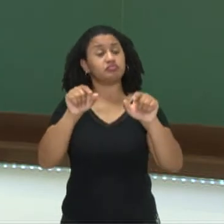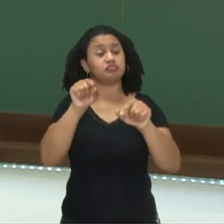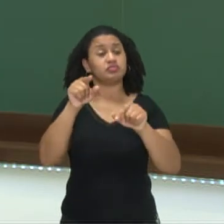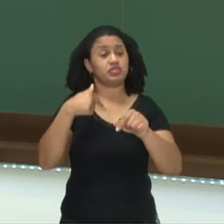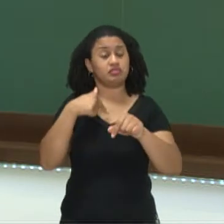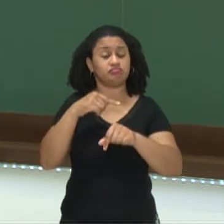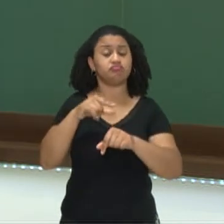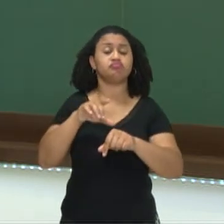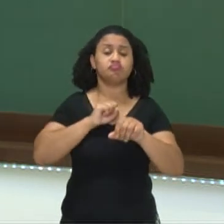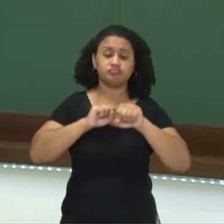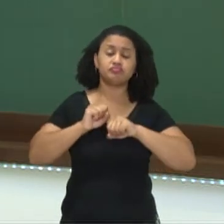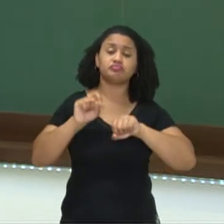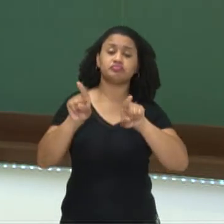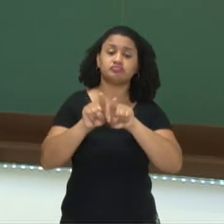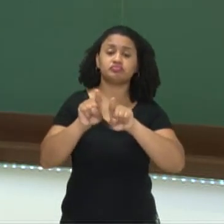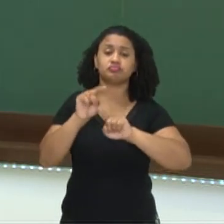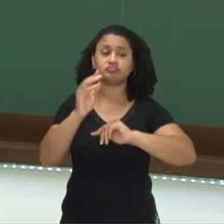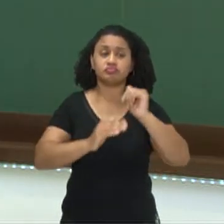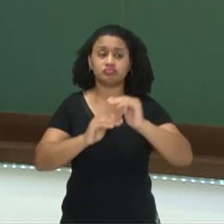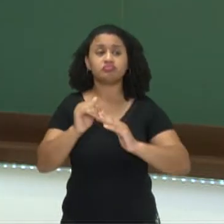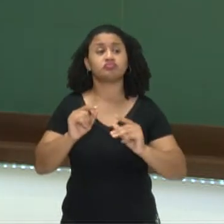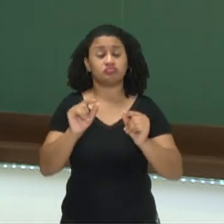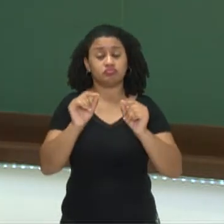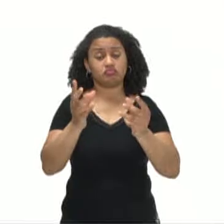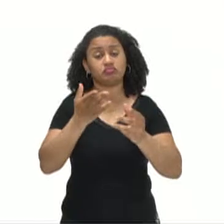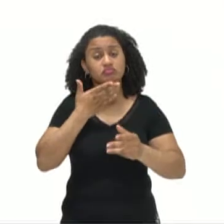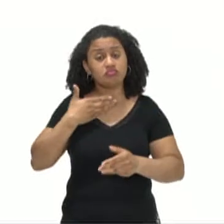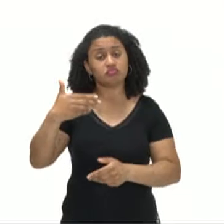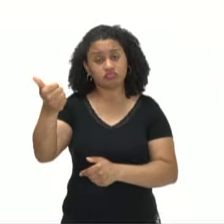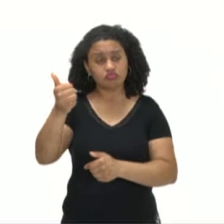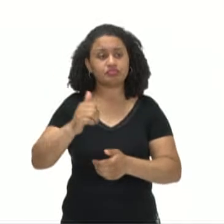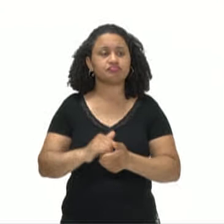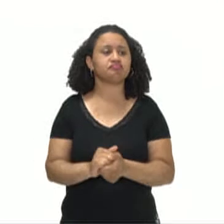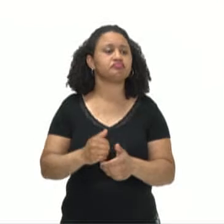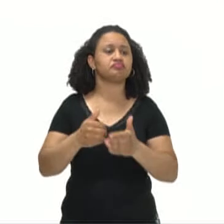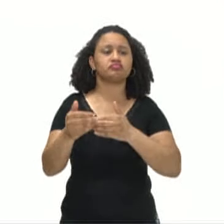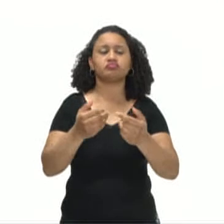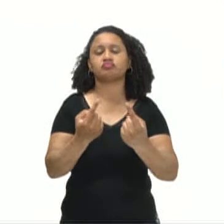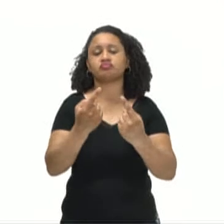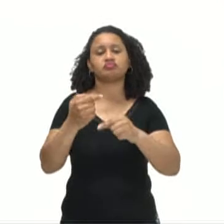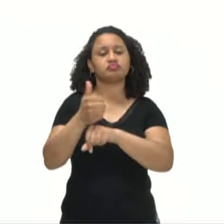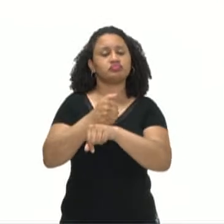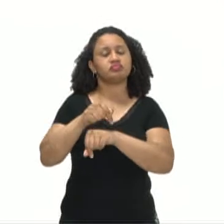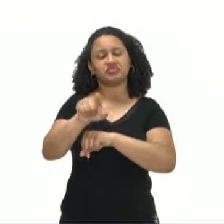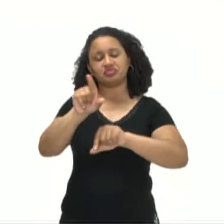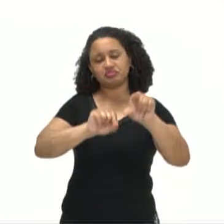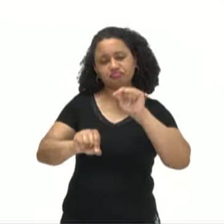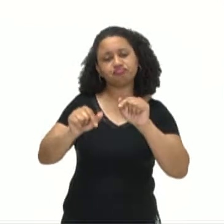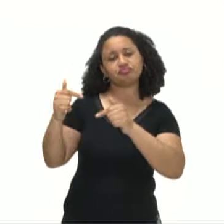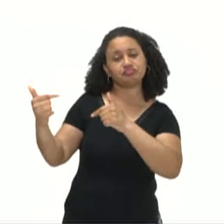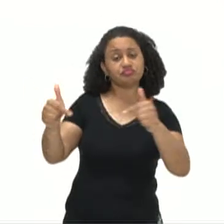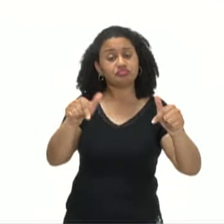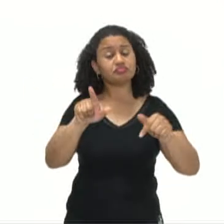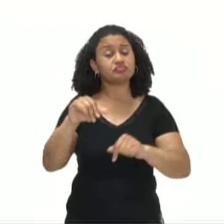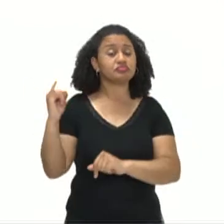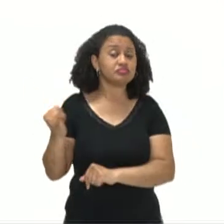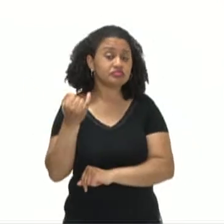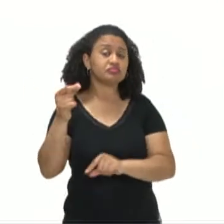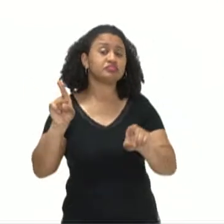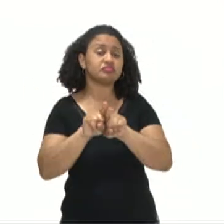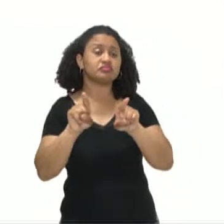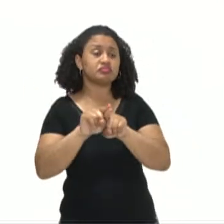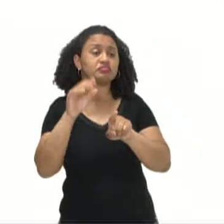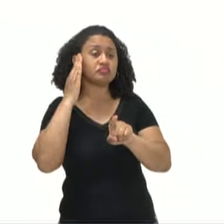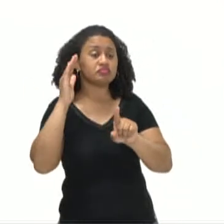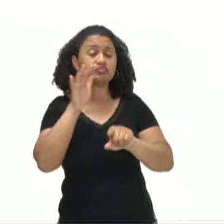e praticar, aperfeiçoar-se. Independentemente da profissão que você escolher para trabalhar, é importante ter em mente